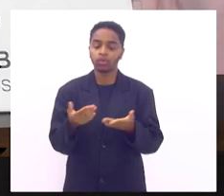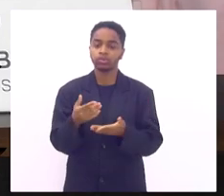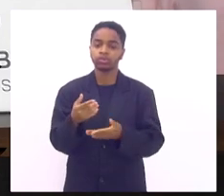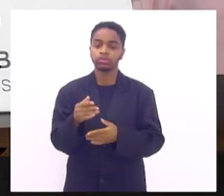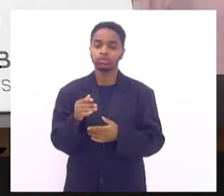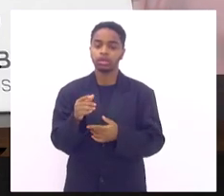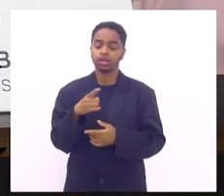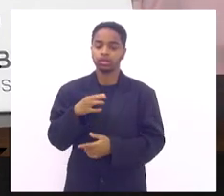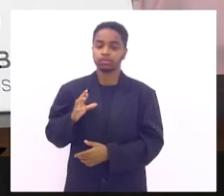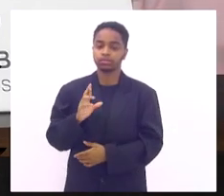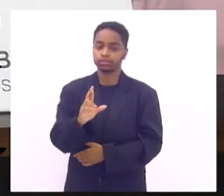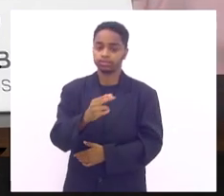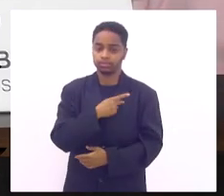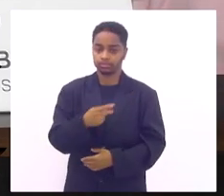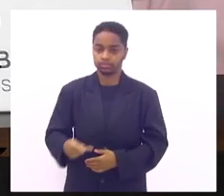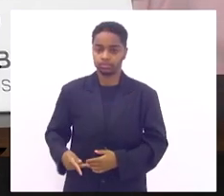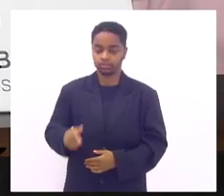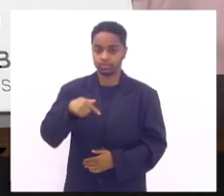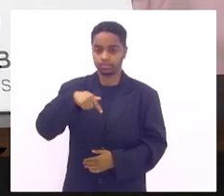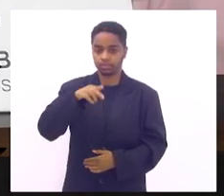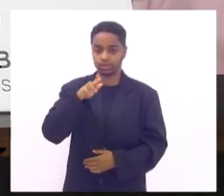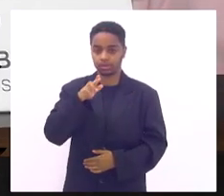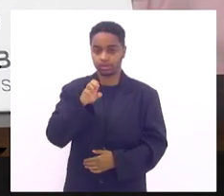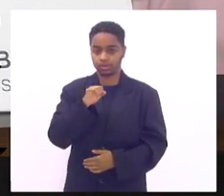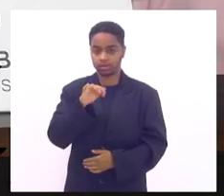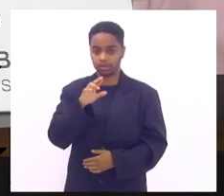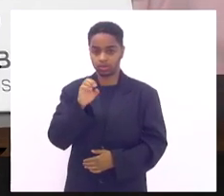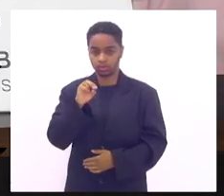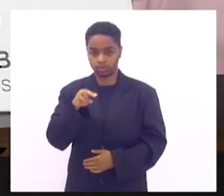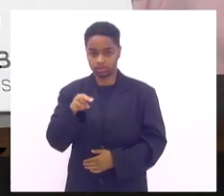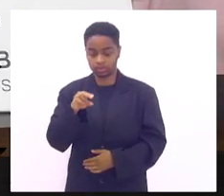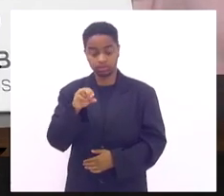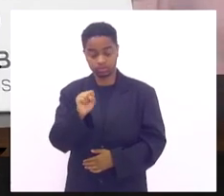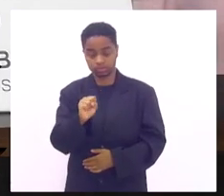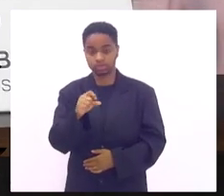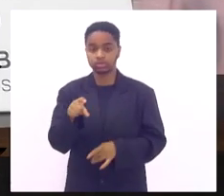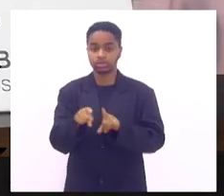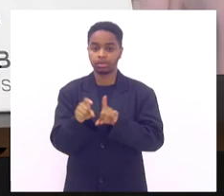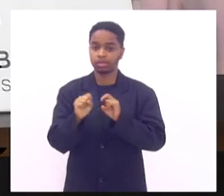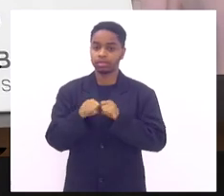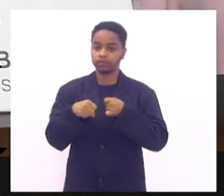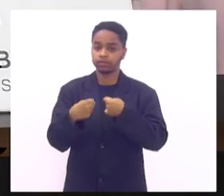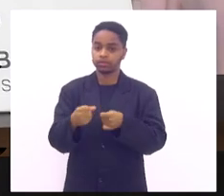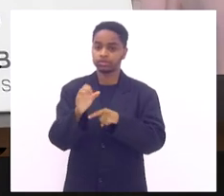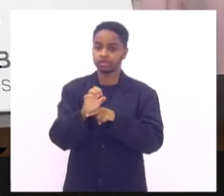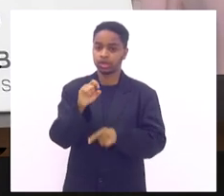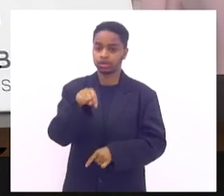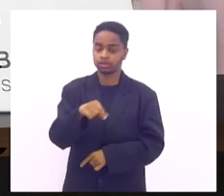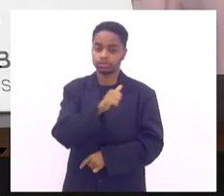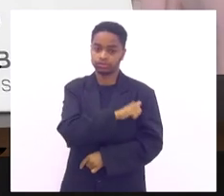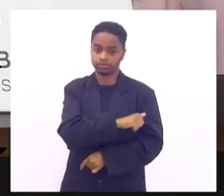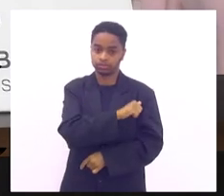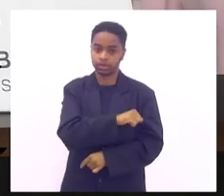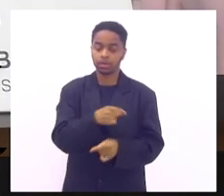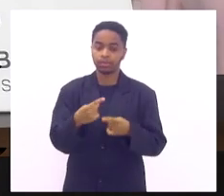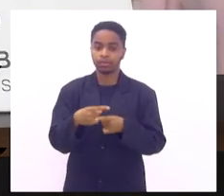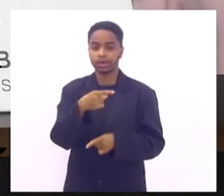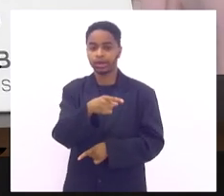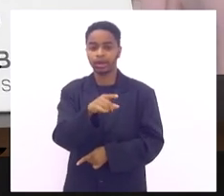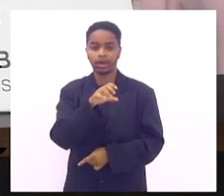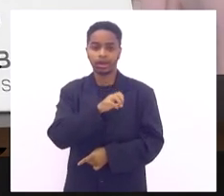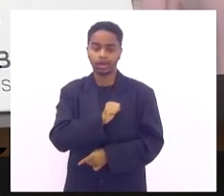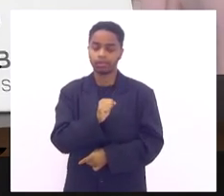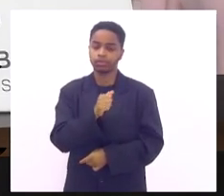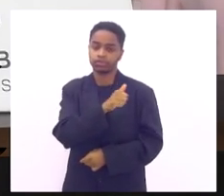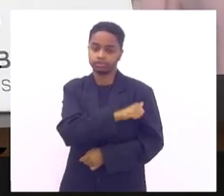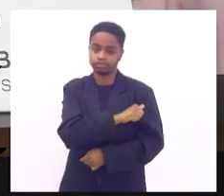Queiroz, que é um defensor, assim, o André já mencionou aqui, né, um defensor do Estado do Rio de Janeiro, um cara que ama o Rio de Janeiro